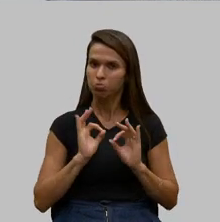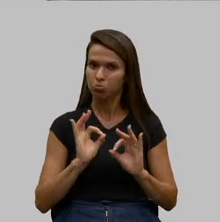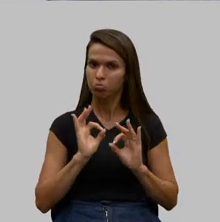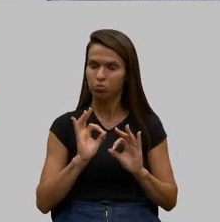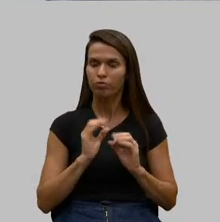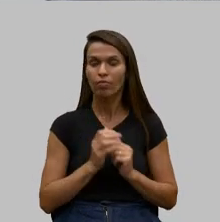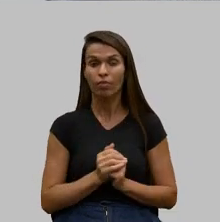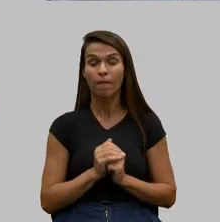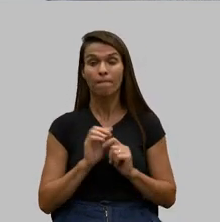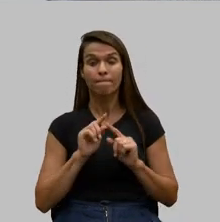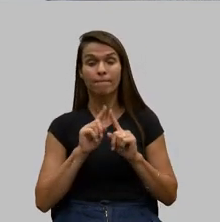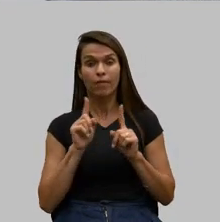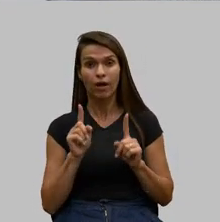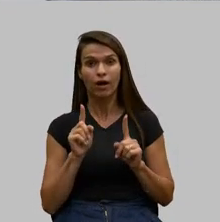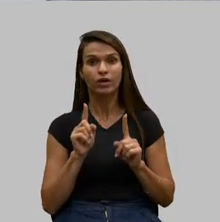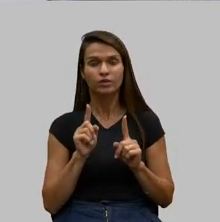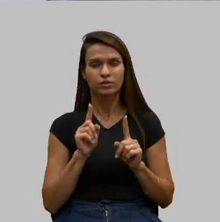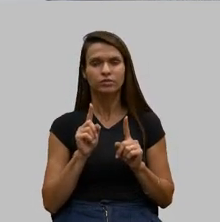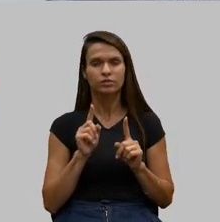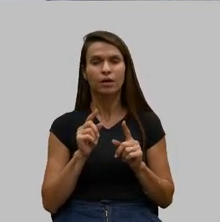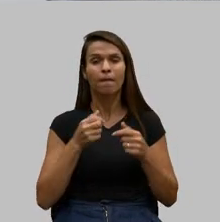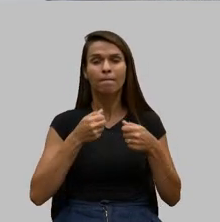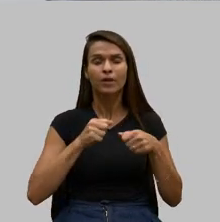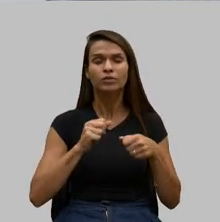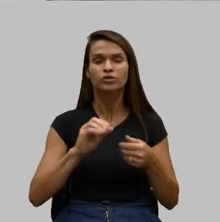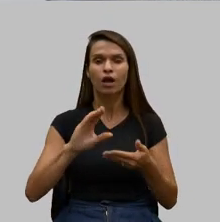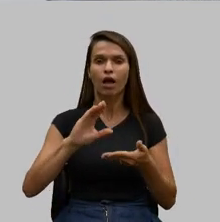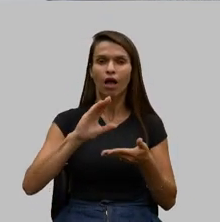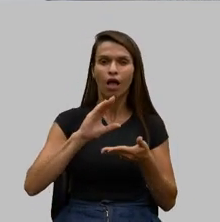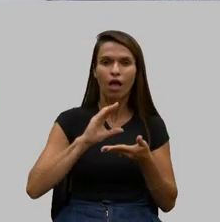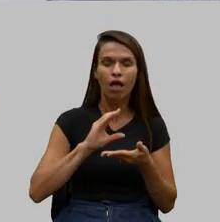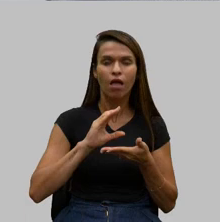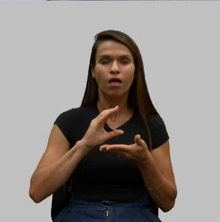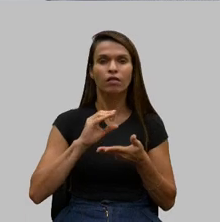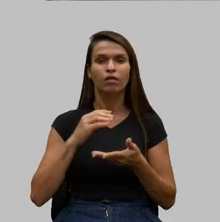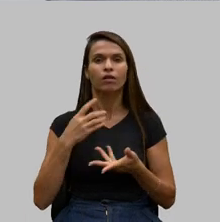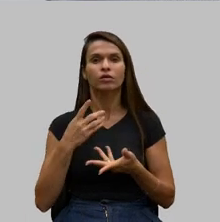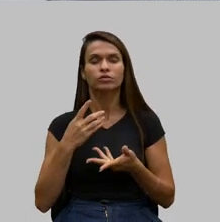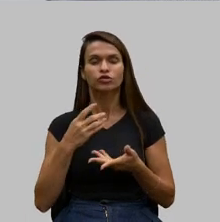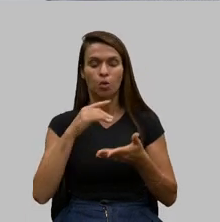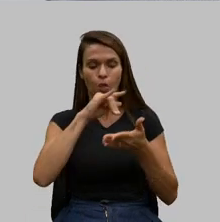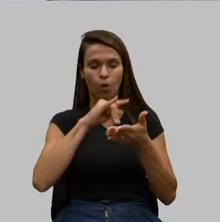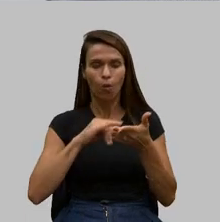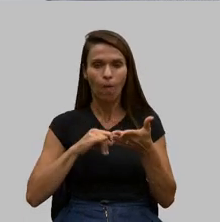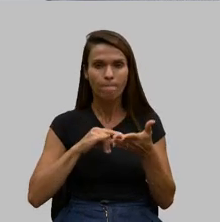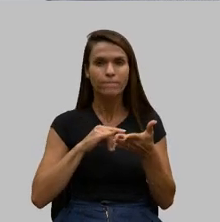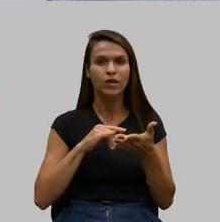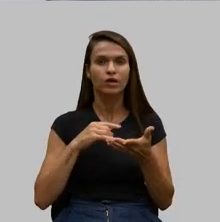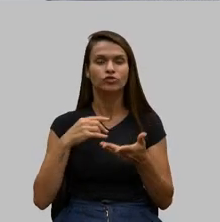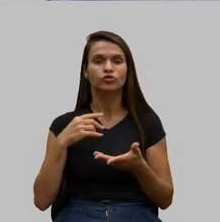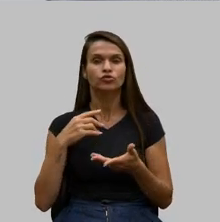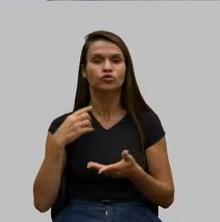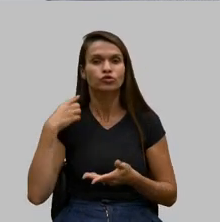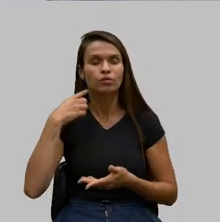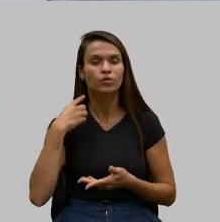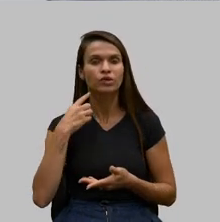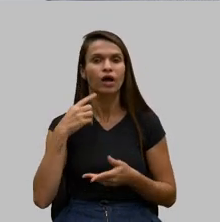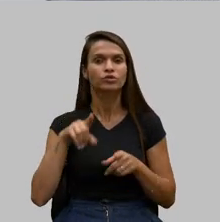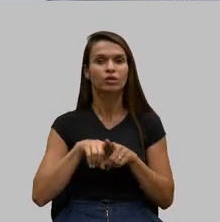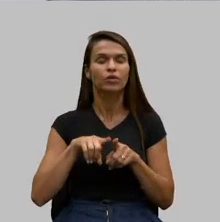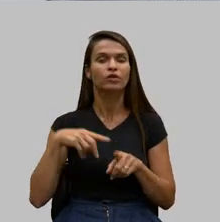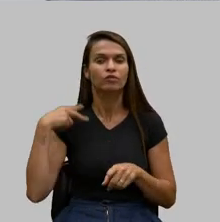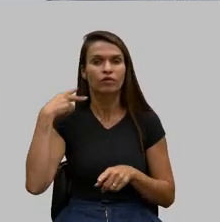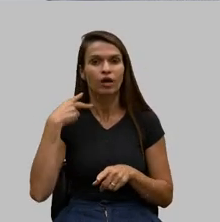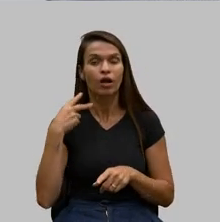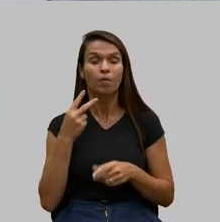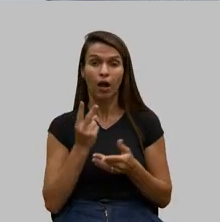depende muito de emendas parlamentar de Deputado de emendas e dos vereadores para se manter